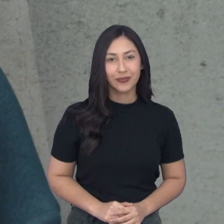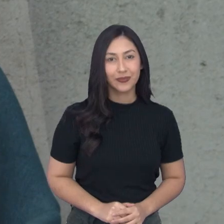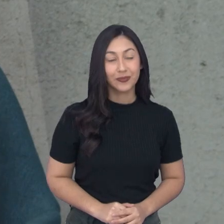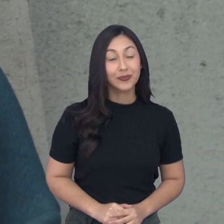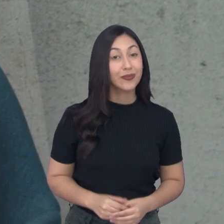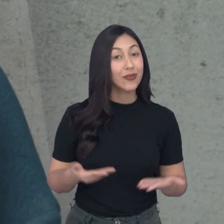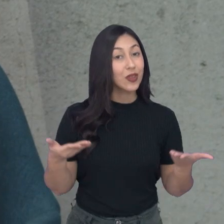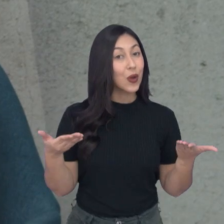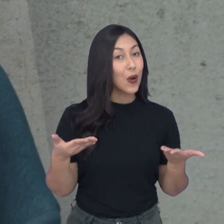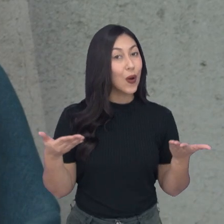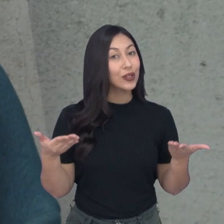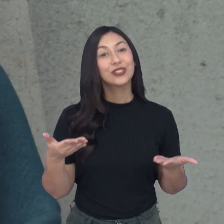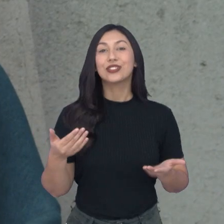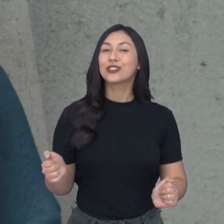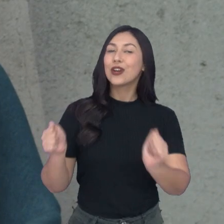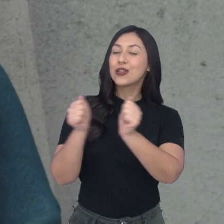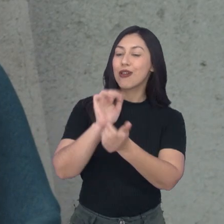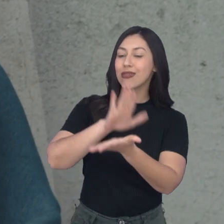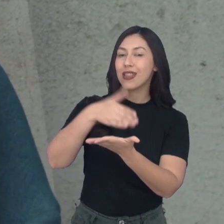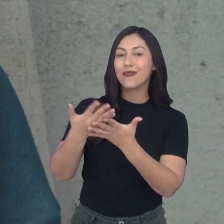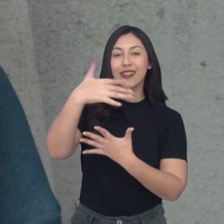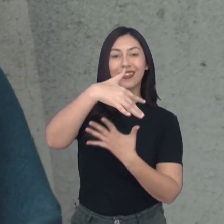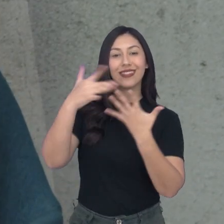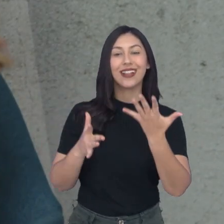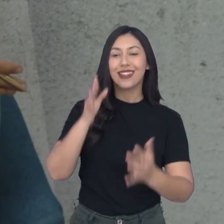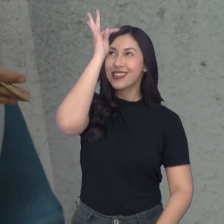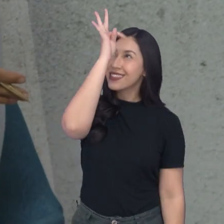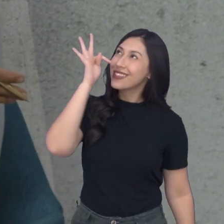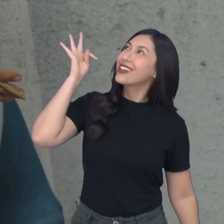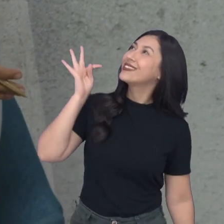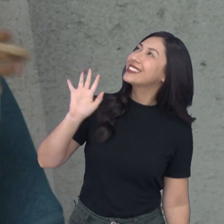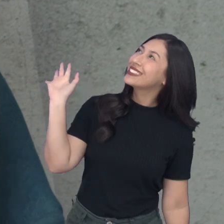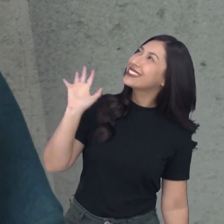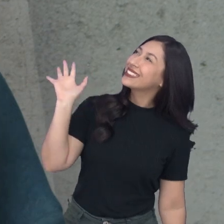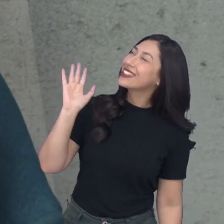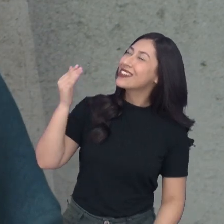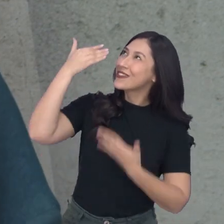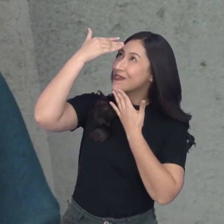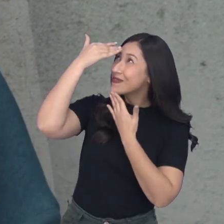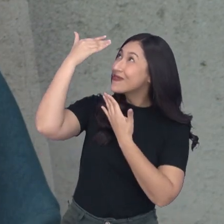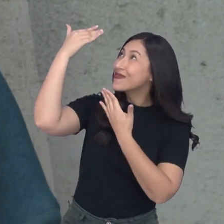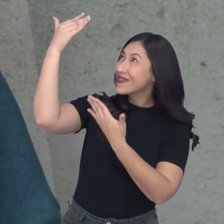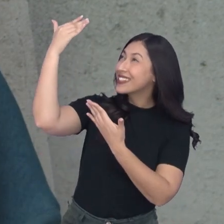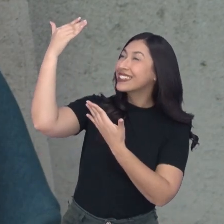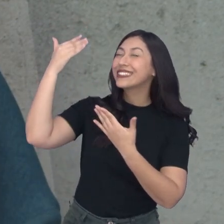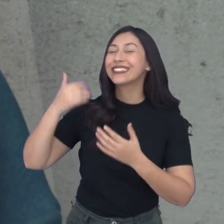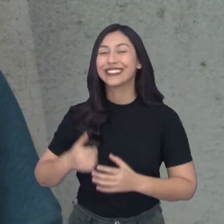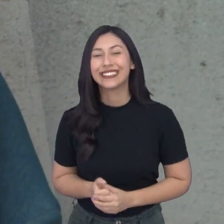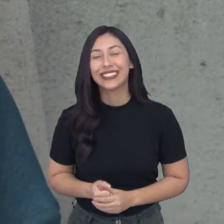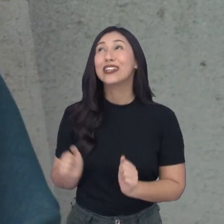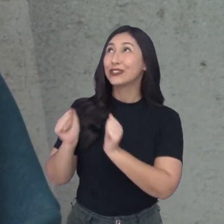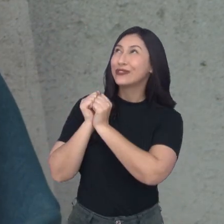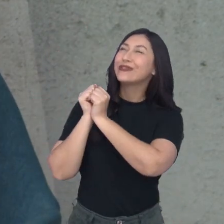E hoje eu conto com a companhia da intérprete de Libras, Tamires Caetano. Tamires, seja muito bem-vinda ao Estação Mercado, viu?